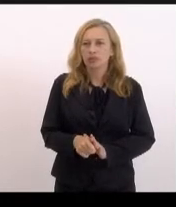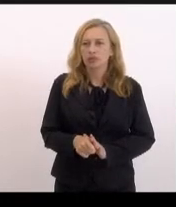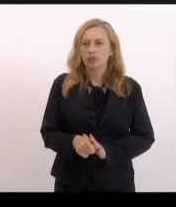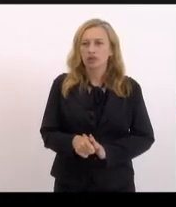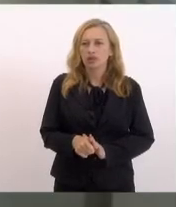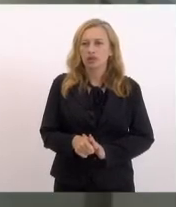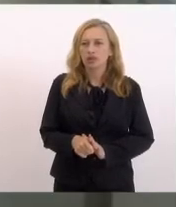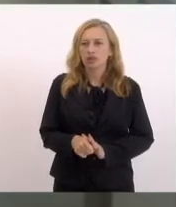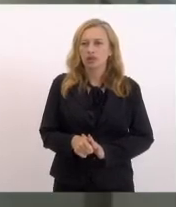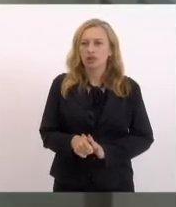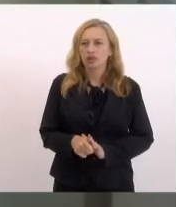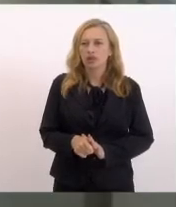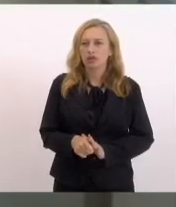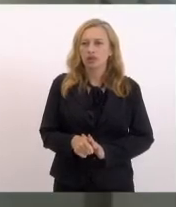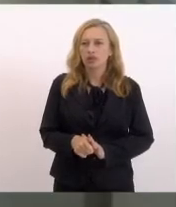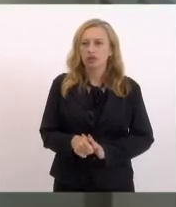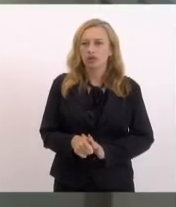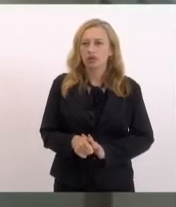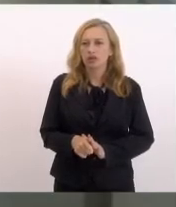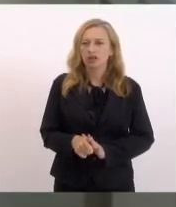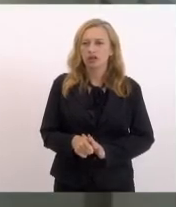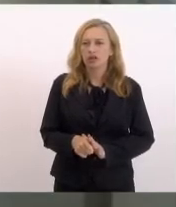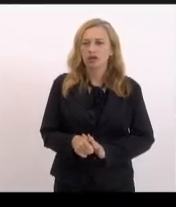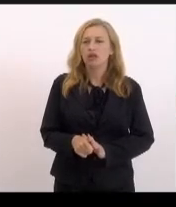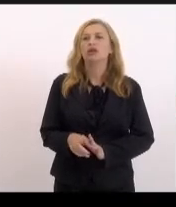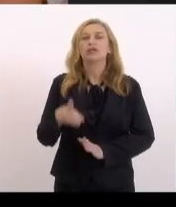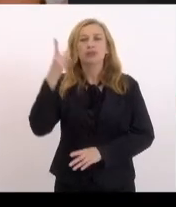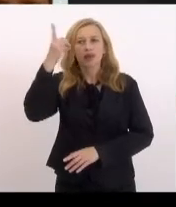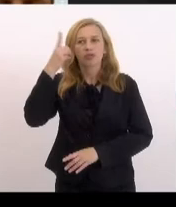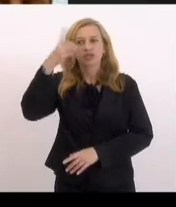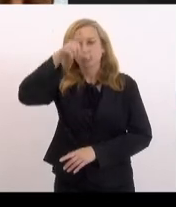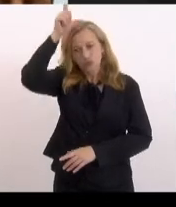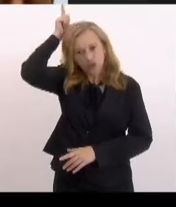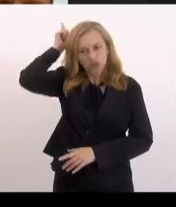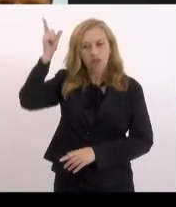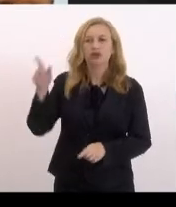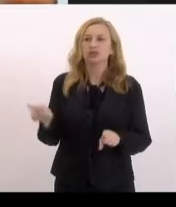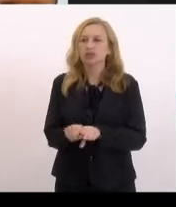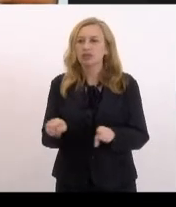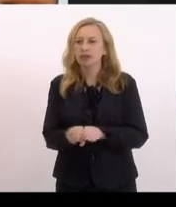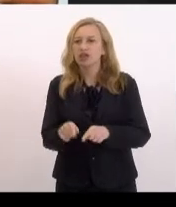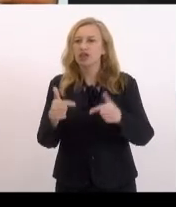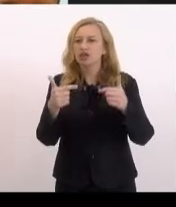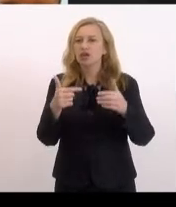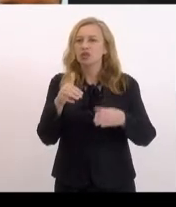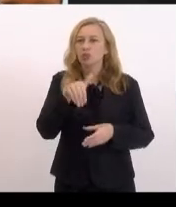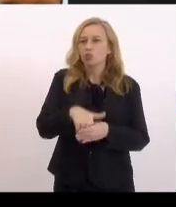Com o dedo levantado. Luiz Paulo, também abstenção, Luiz?